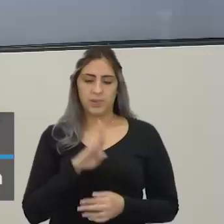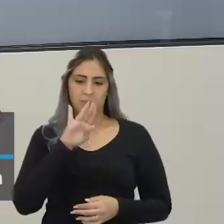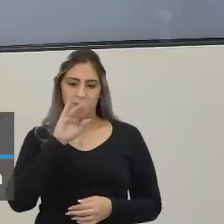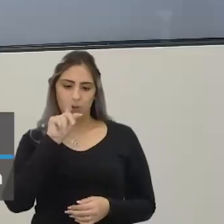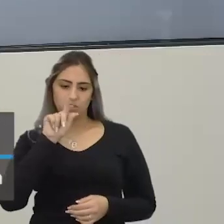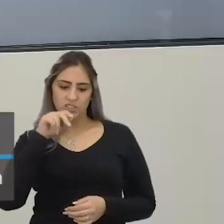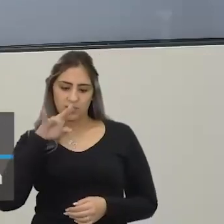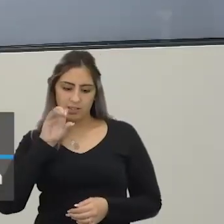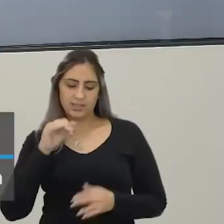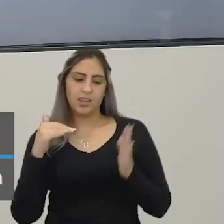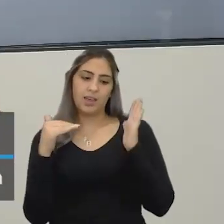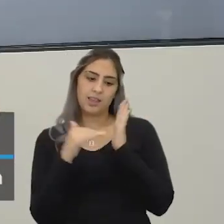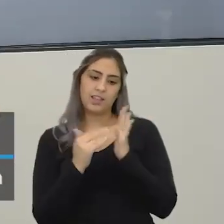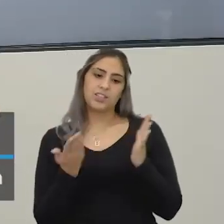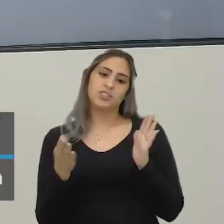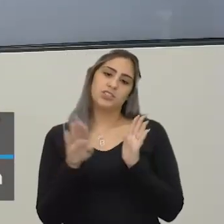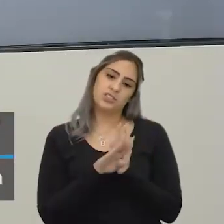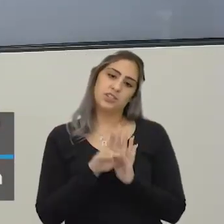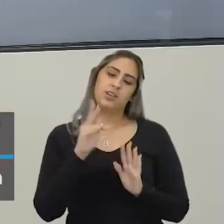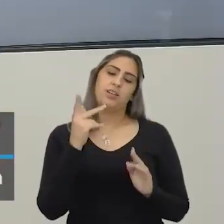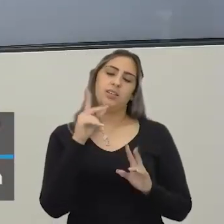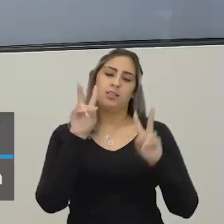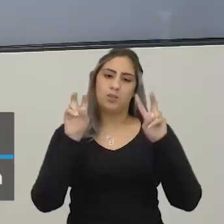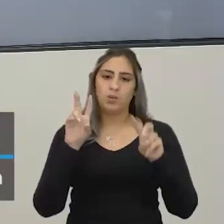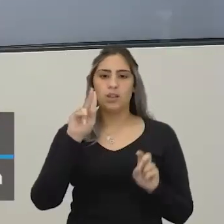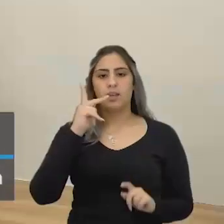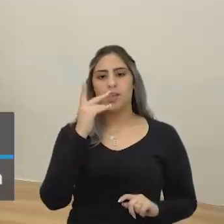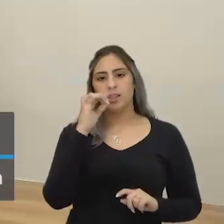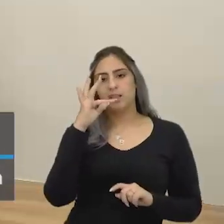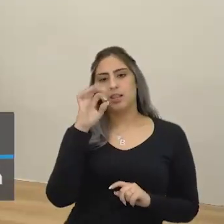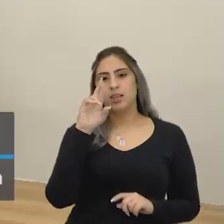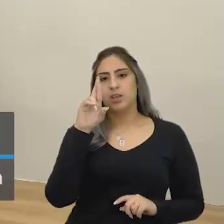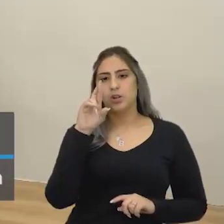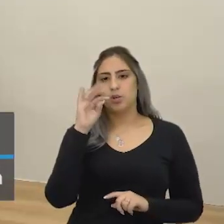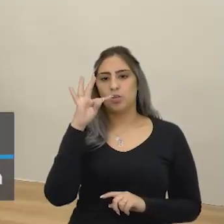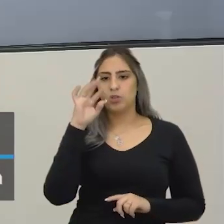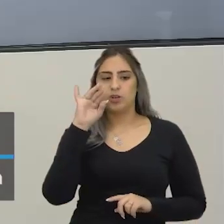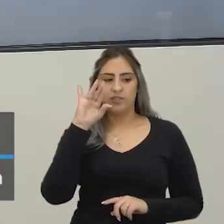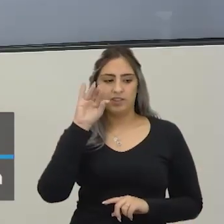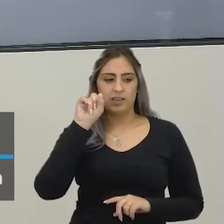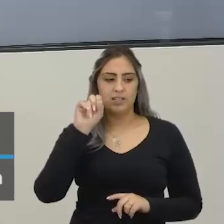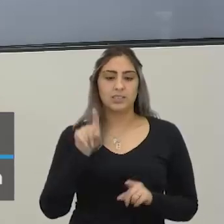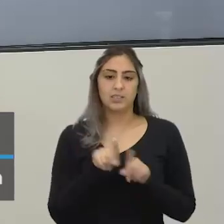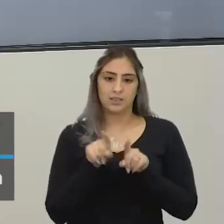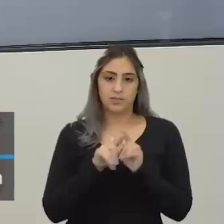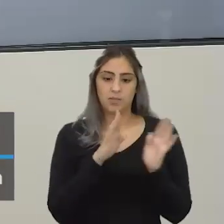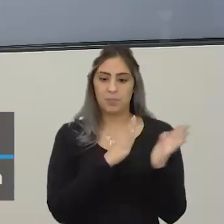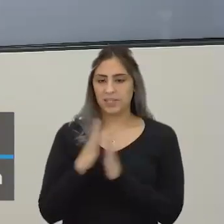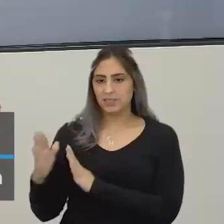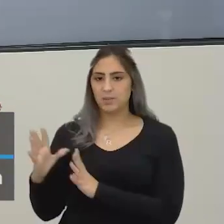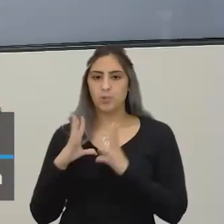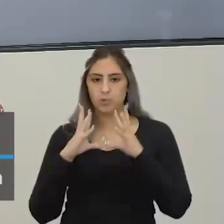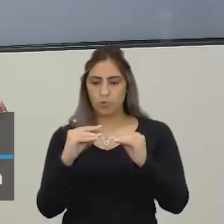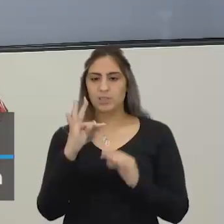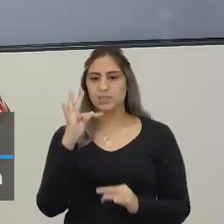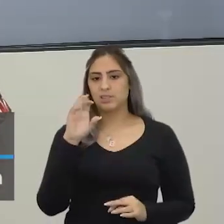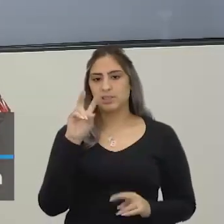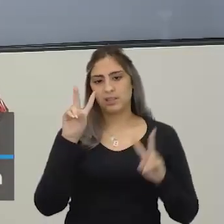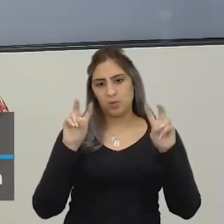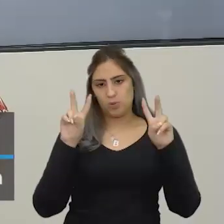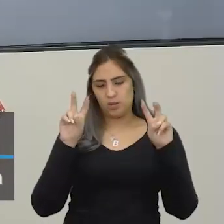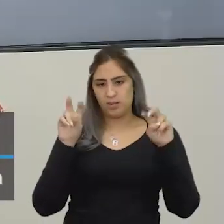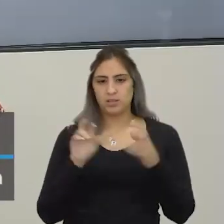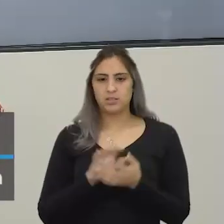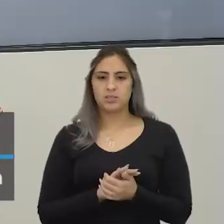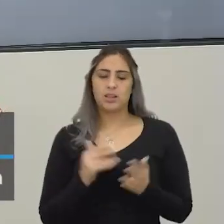biogênese, até chegar na teoria heterotrófica também da panspermia cósmica, ou seja, ele vai passar por todas as teorias que a gente